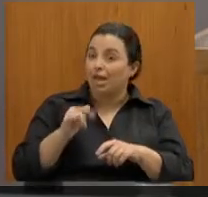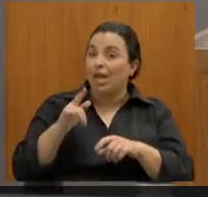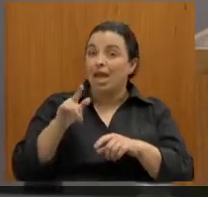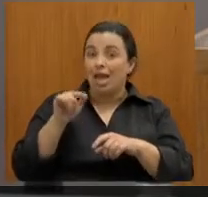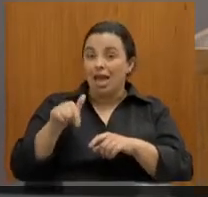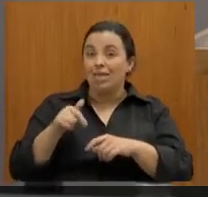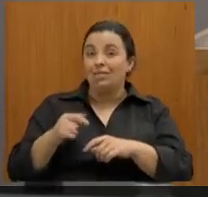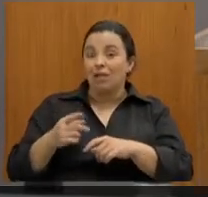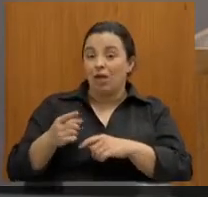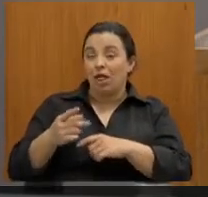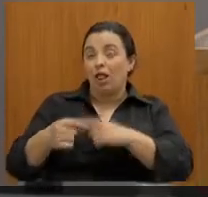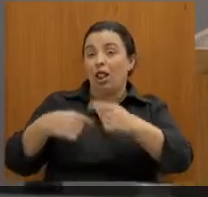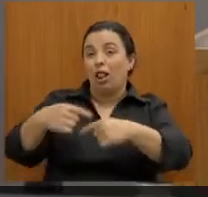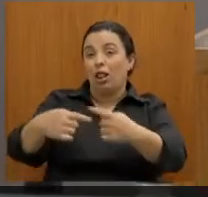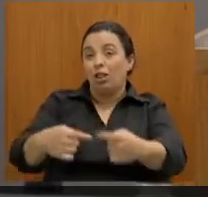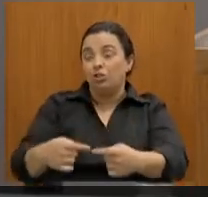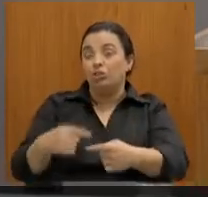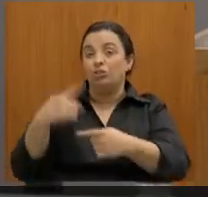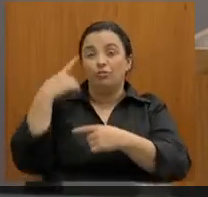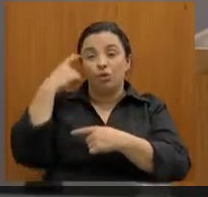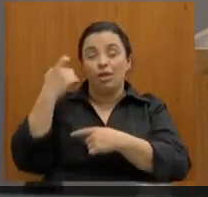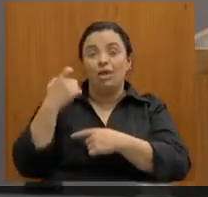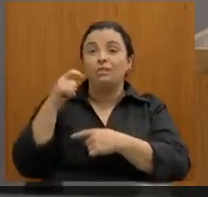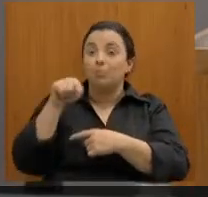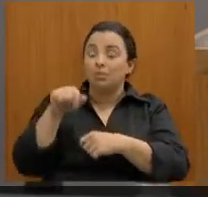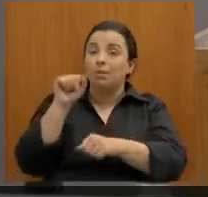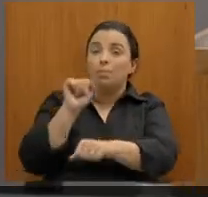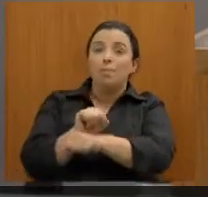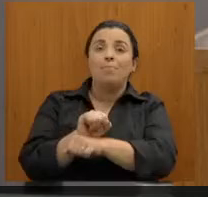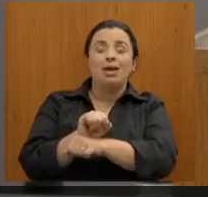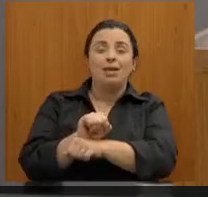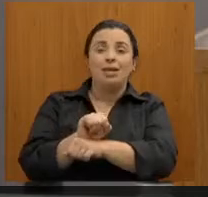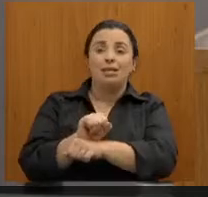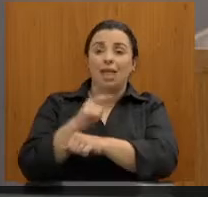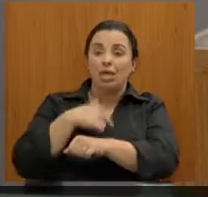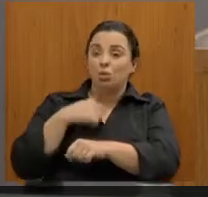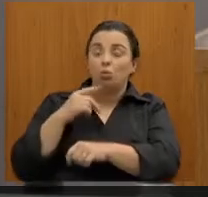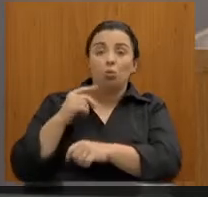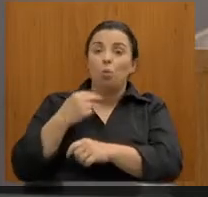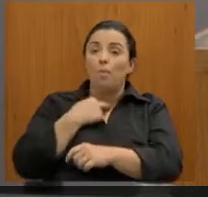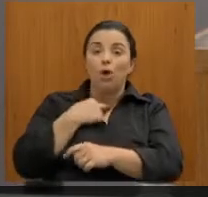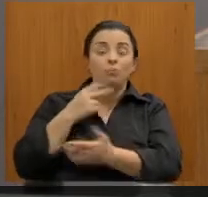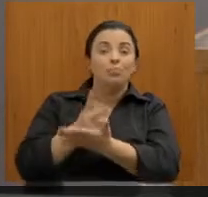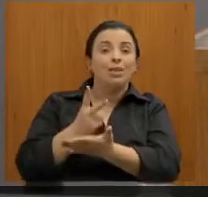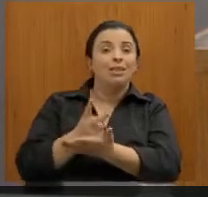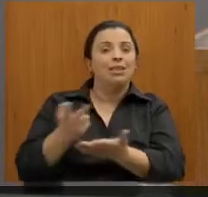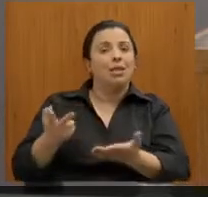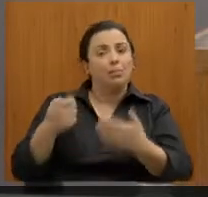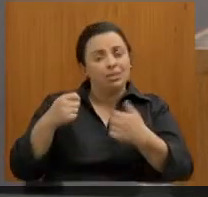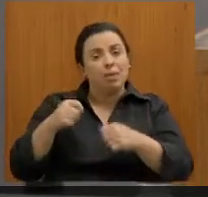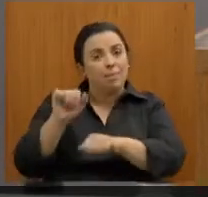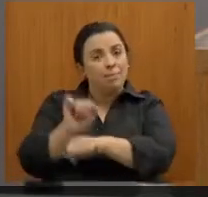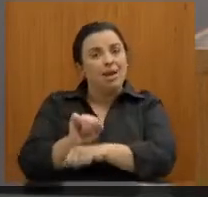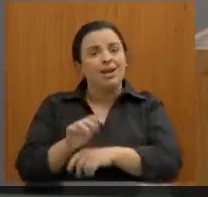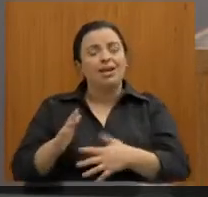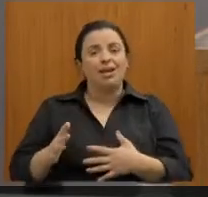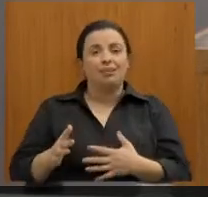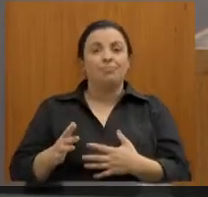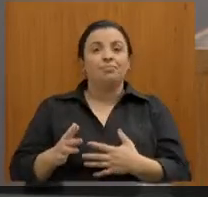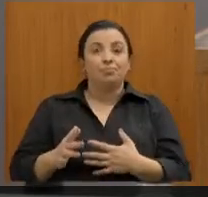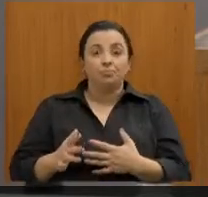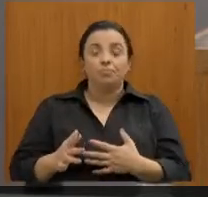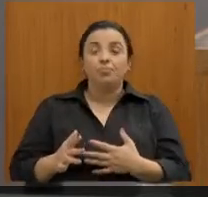doméstica ela precisa ser parada se ela precisa de ser acessada e ainda é